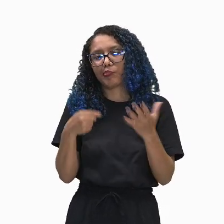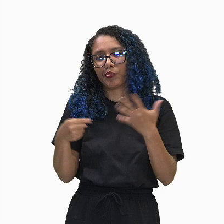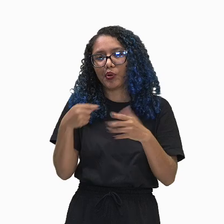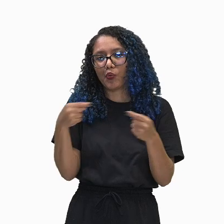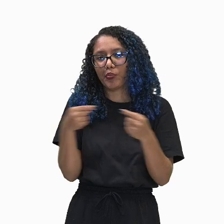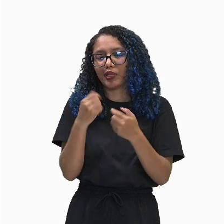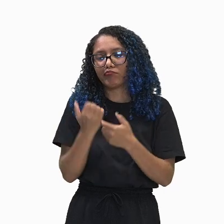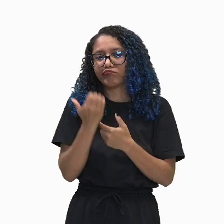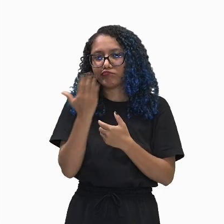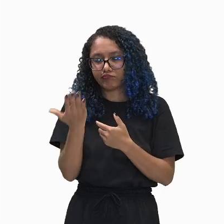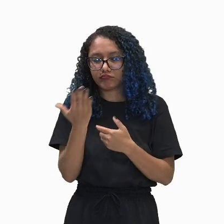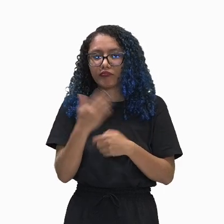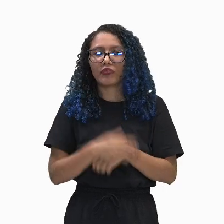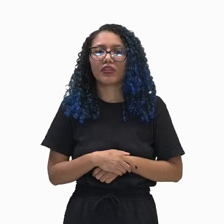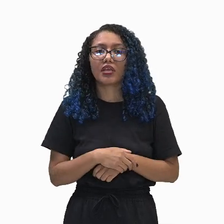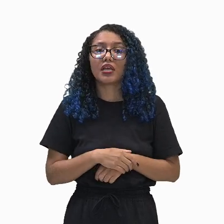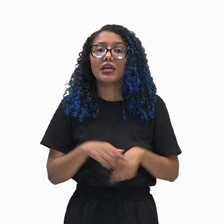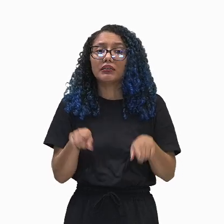meio